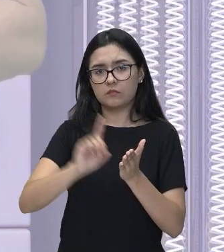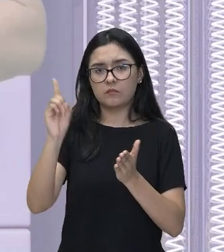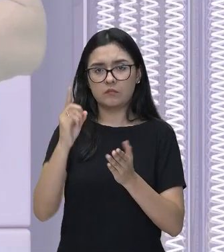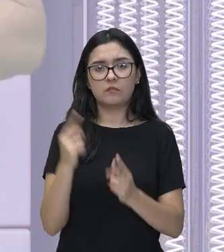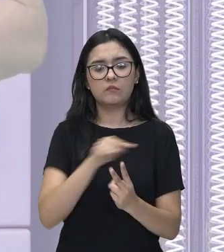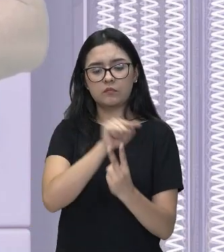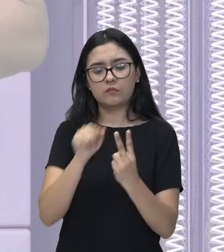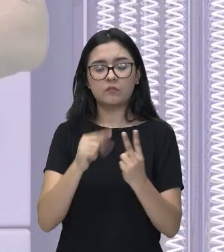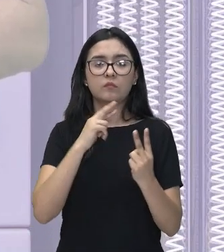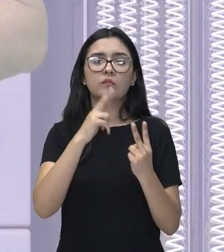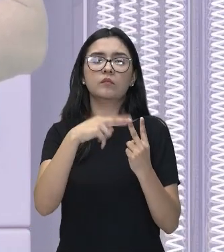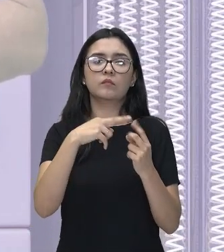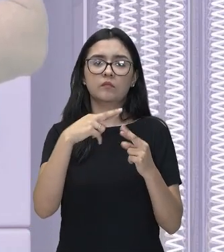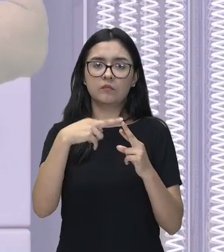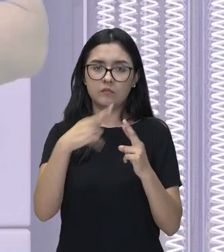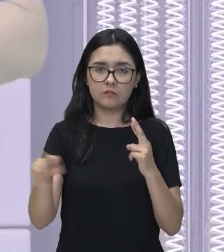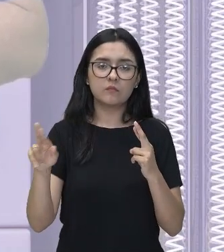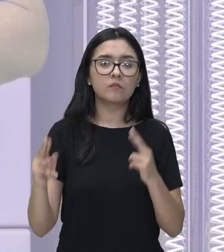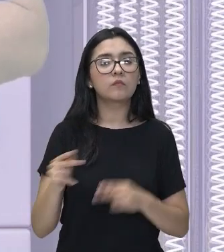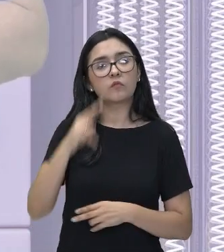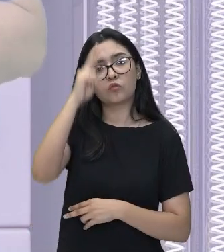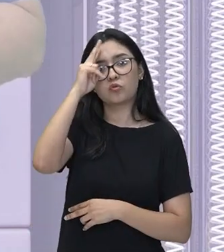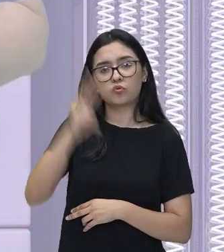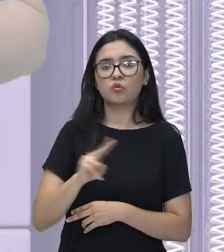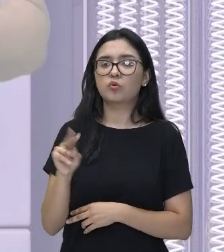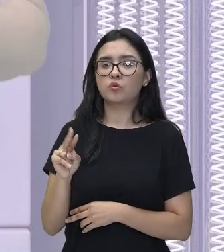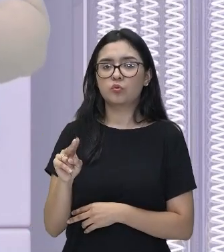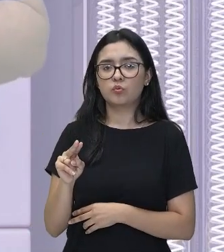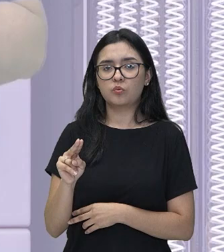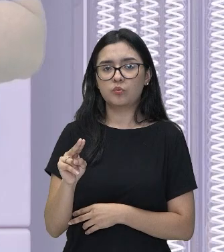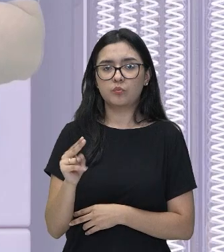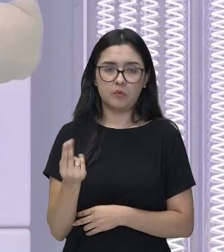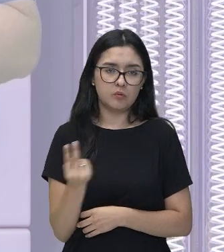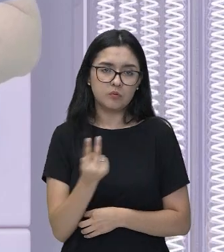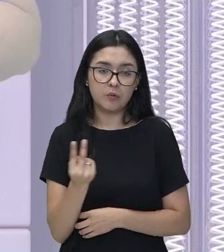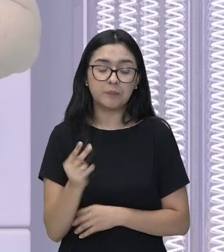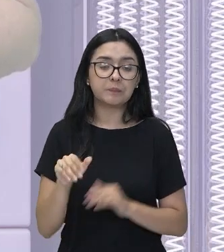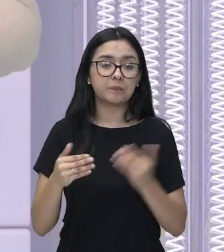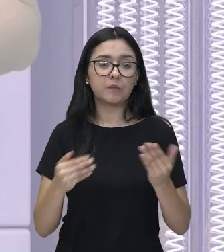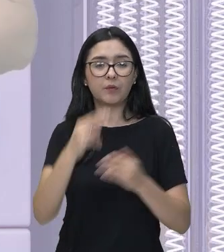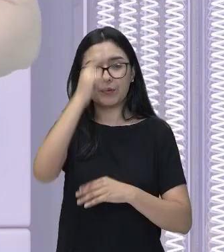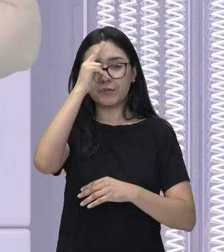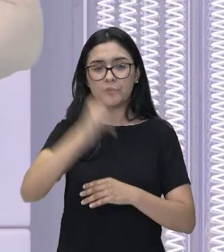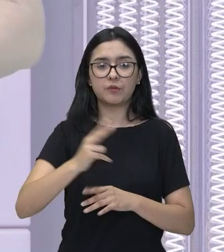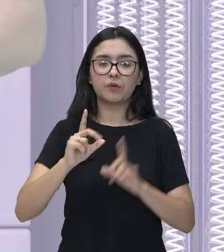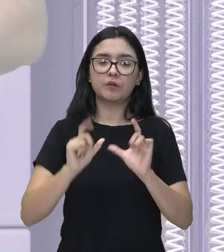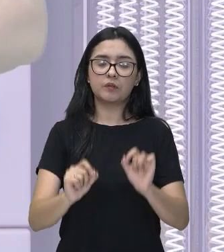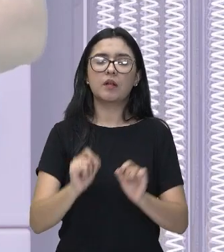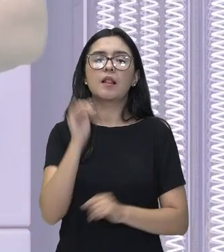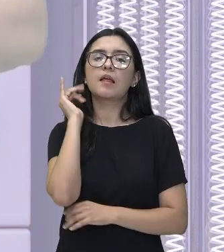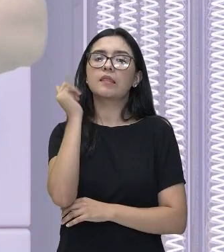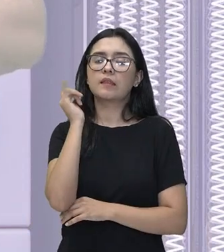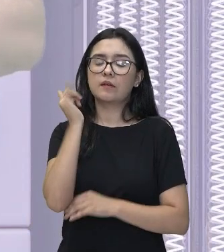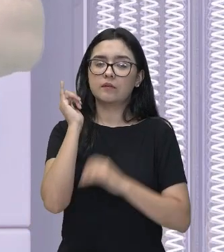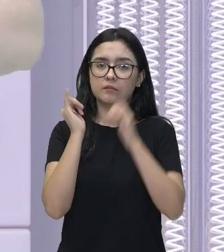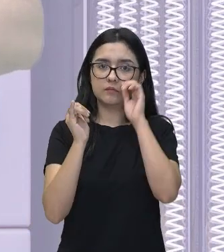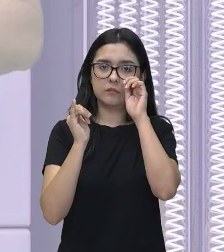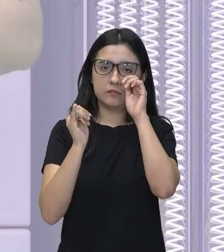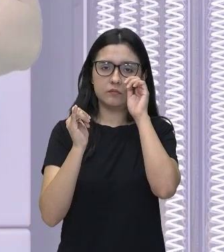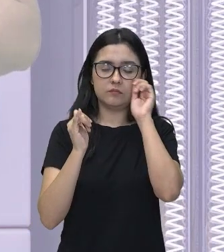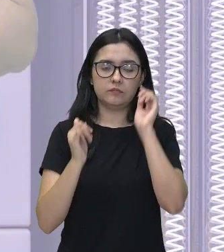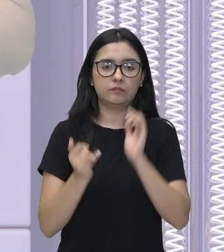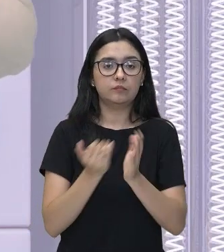essa história desses 2 irmãos. Essa história, ela narra a